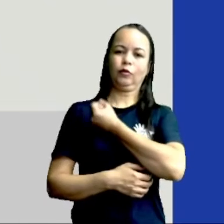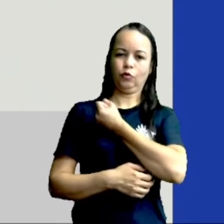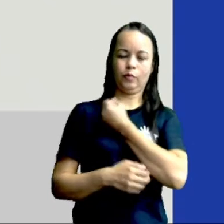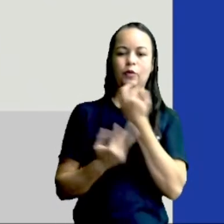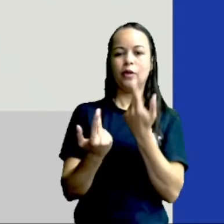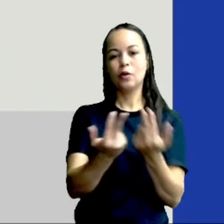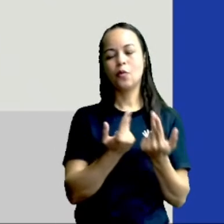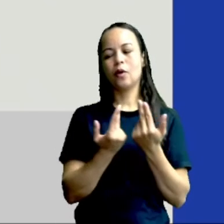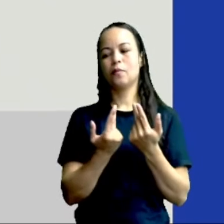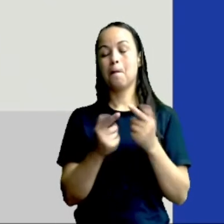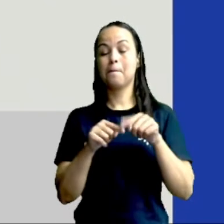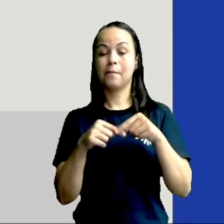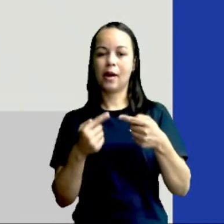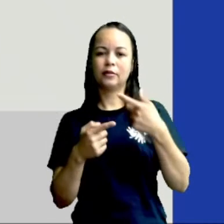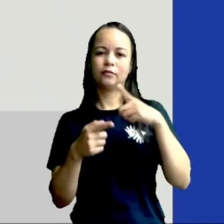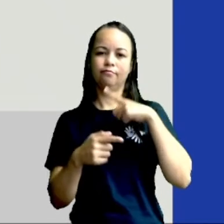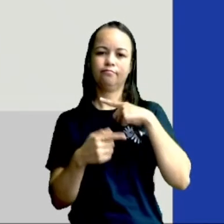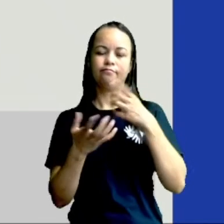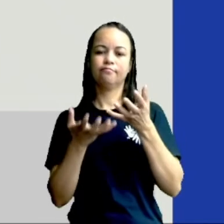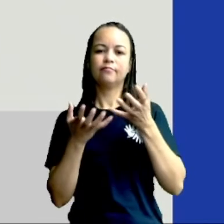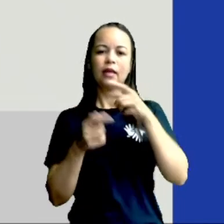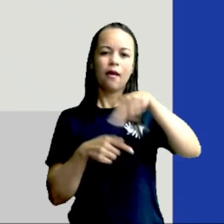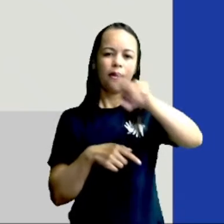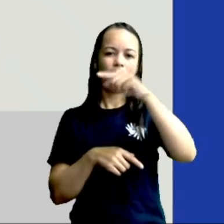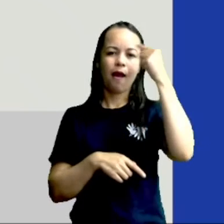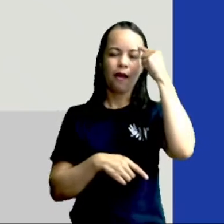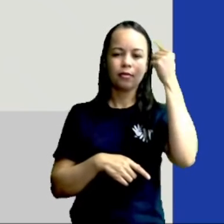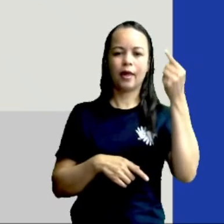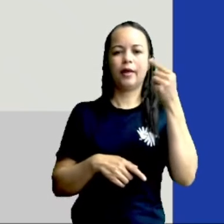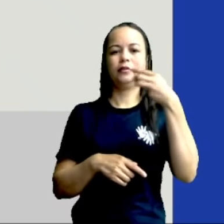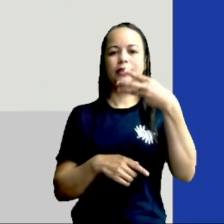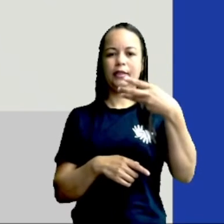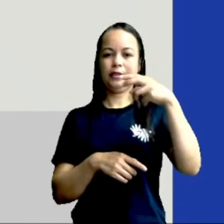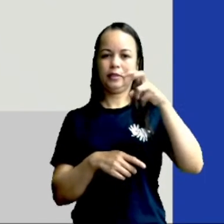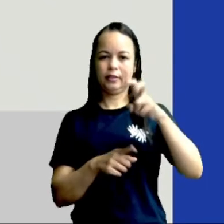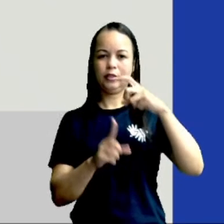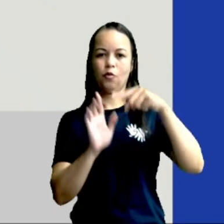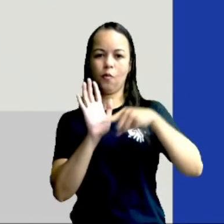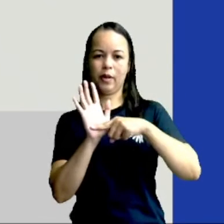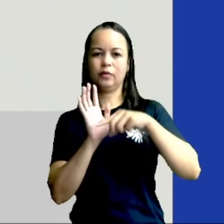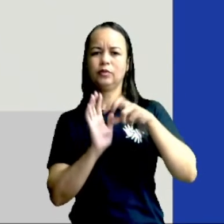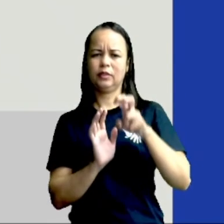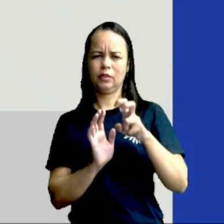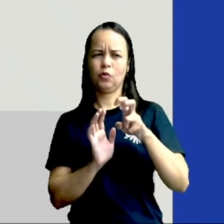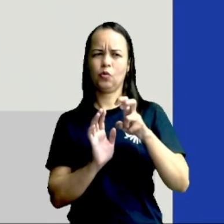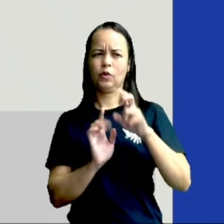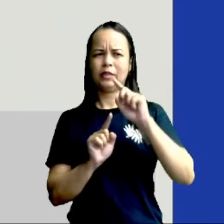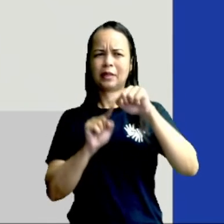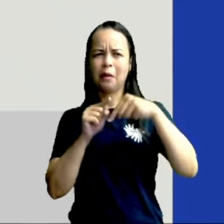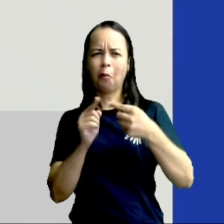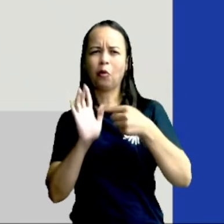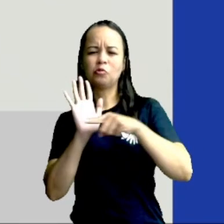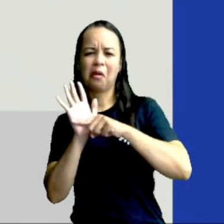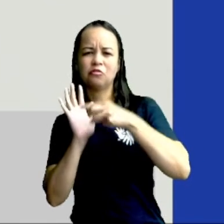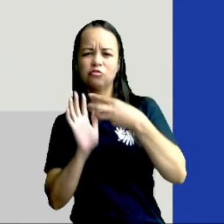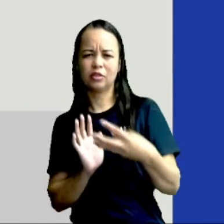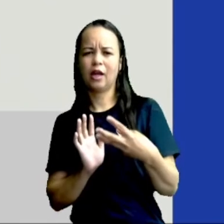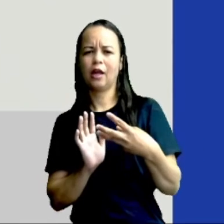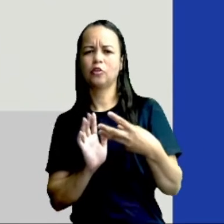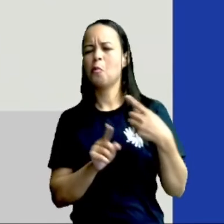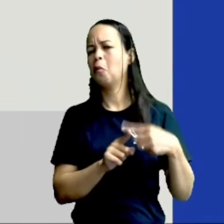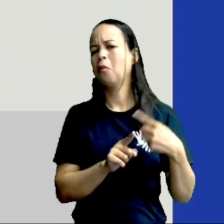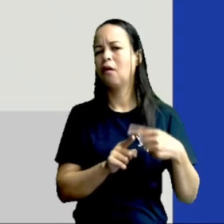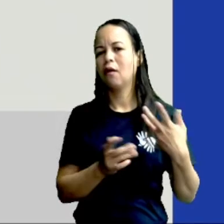você tenha a ideia de 35 menos 5, a senhora botou 30 e depois o menos 3. Por quê? Porque